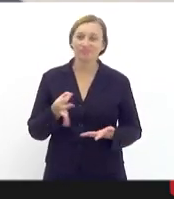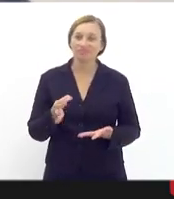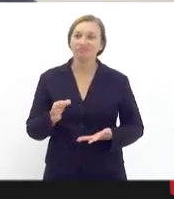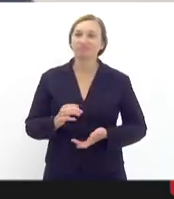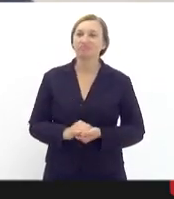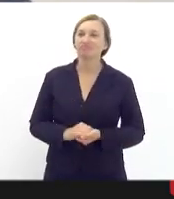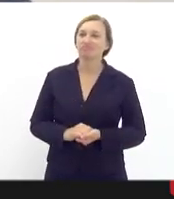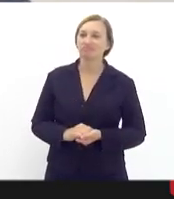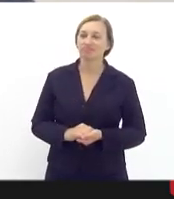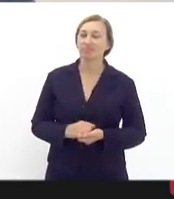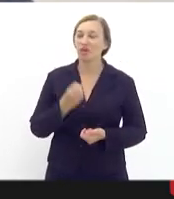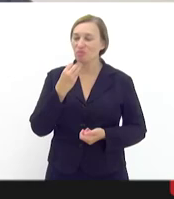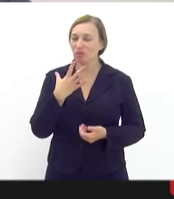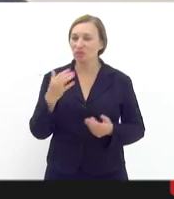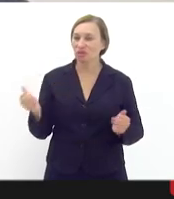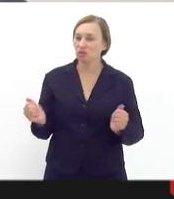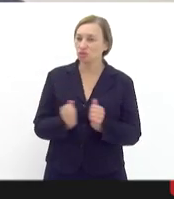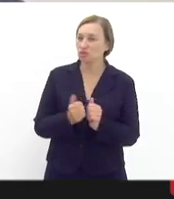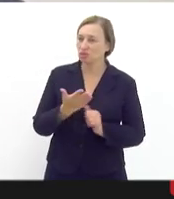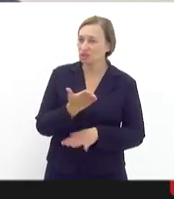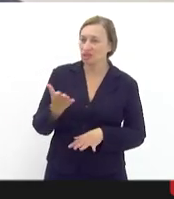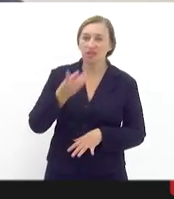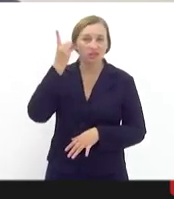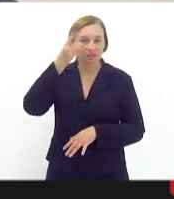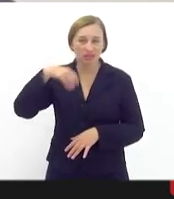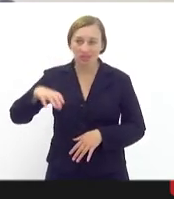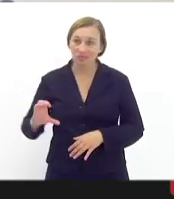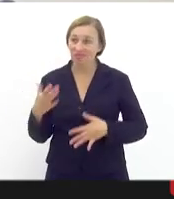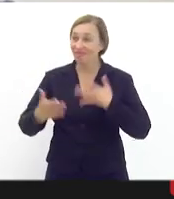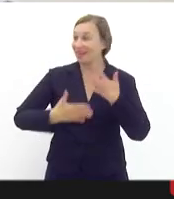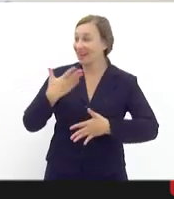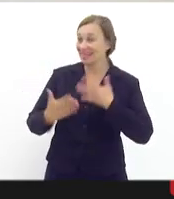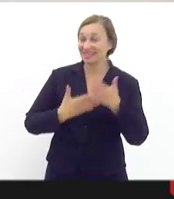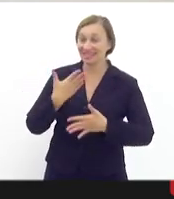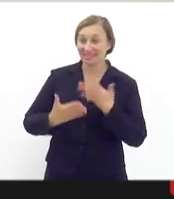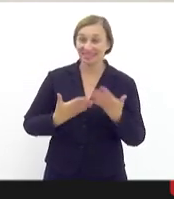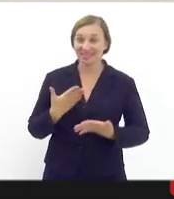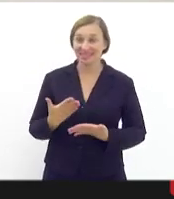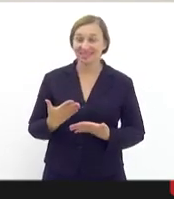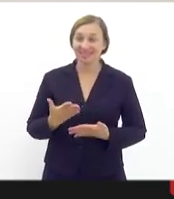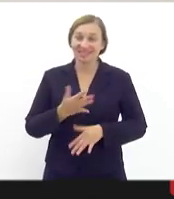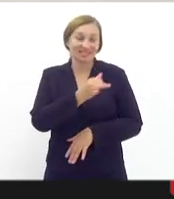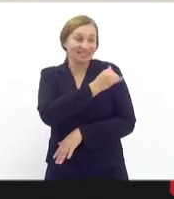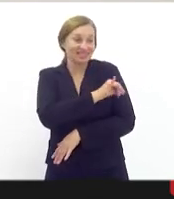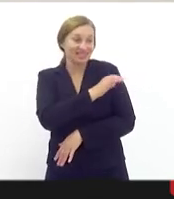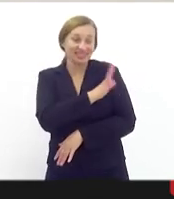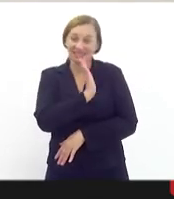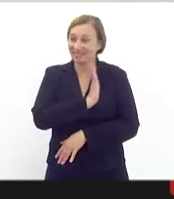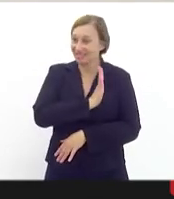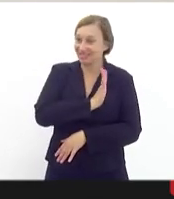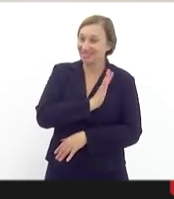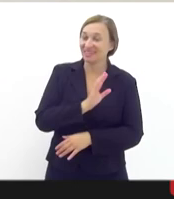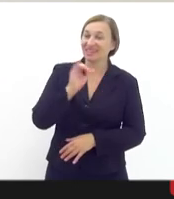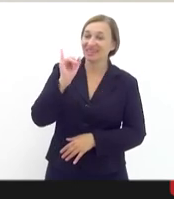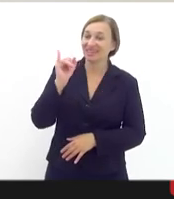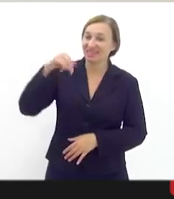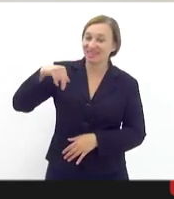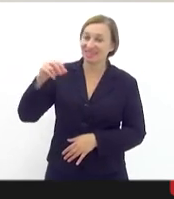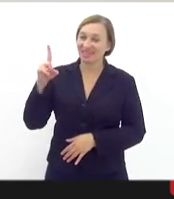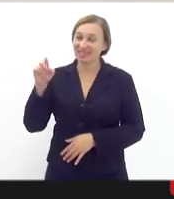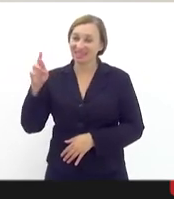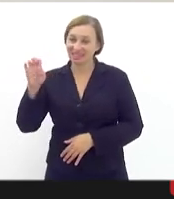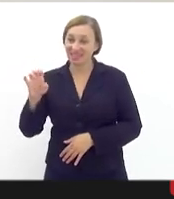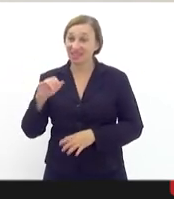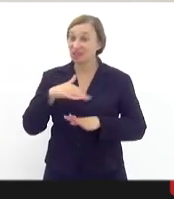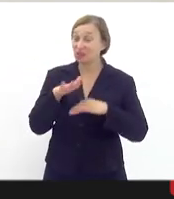realmente é bom estar aqui com você, deputado Mink, é uma alegria estar com o meu Rio de Janeiro do coração, Ingrid, e todo mundo aí do